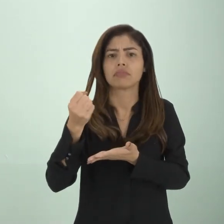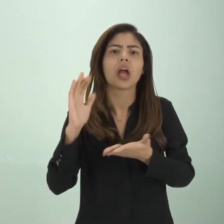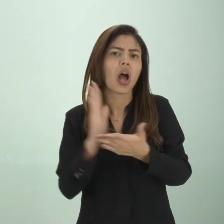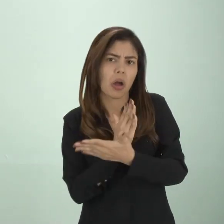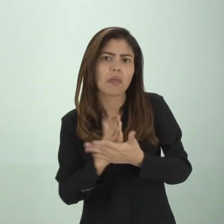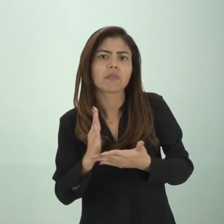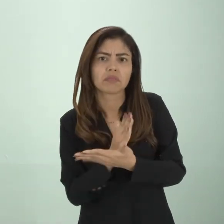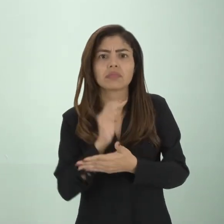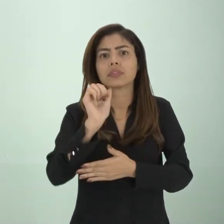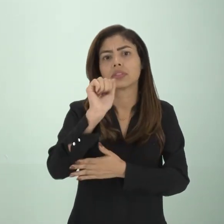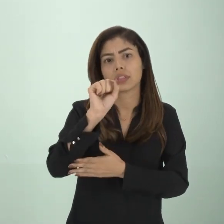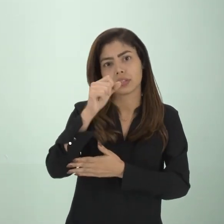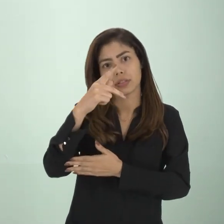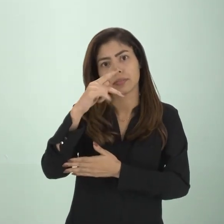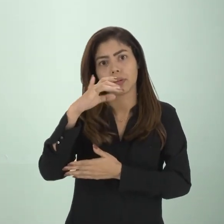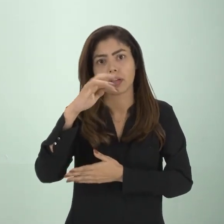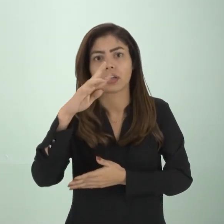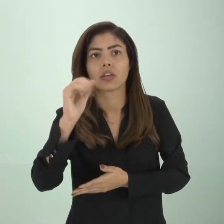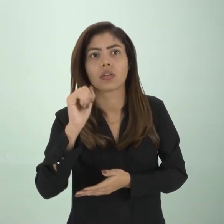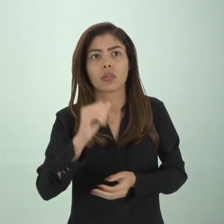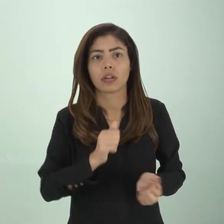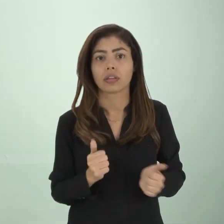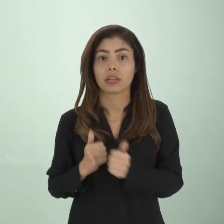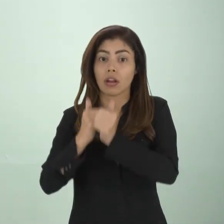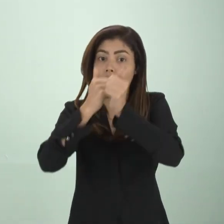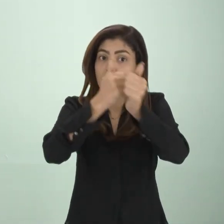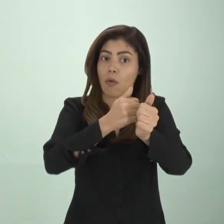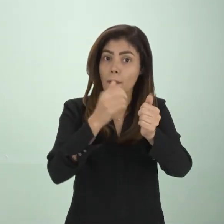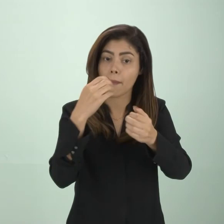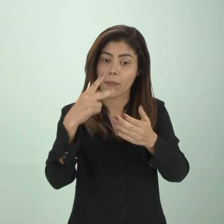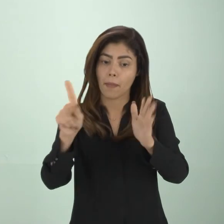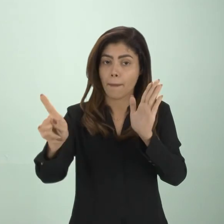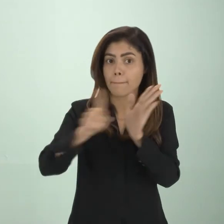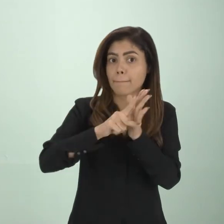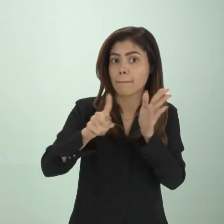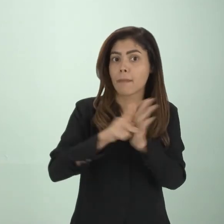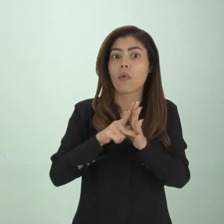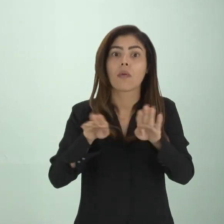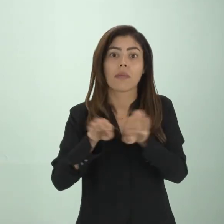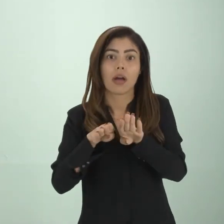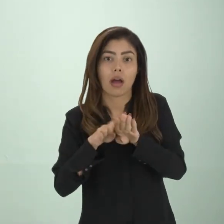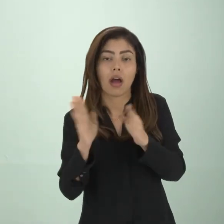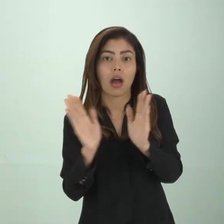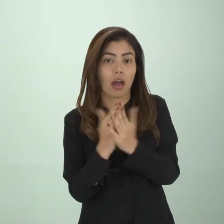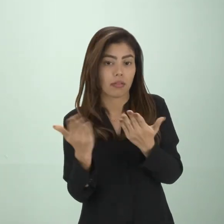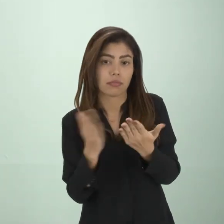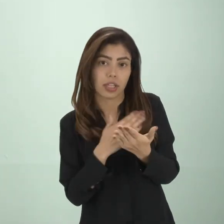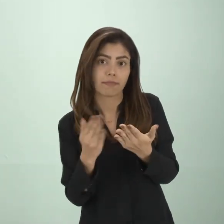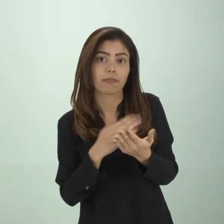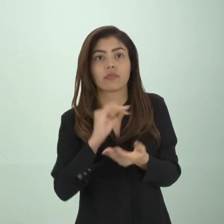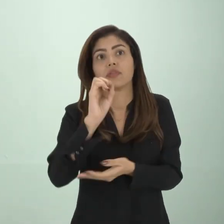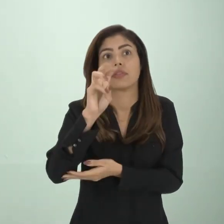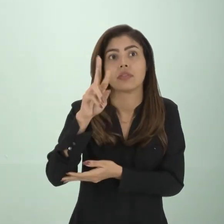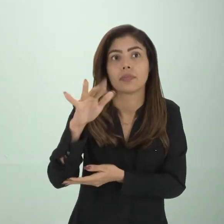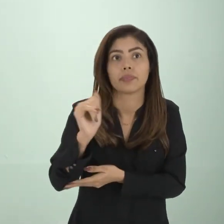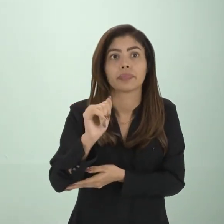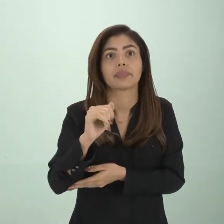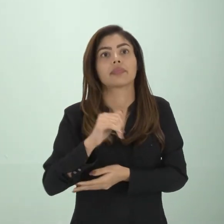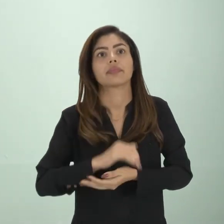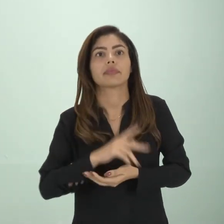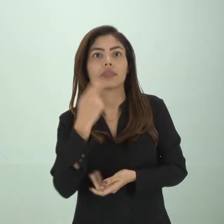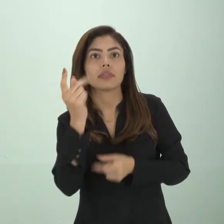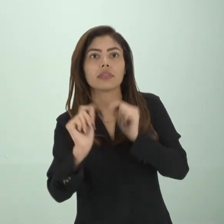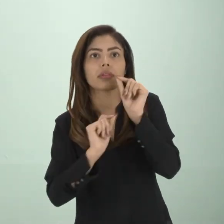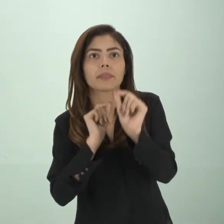vai pegar a obra do filósofo Aristóteles, a Ética Nicômaco, e em boa parte, em boa medida,